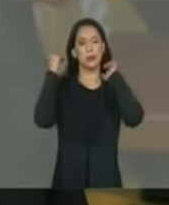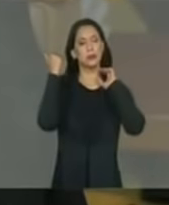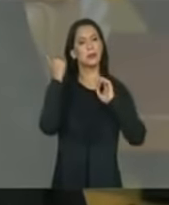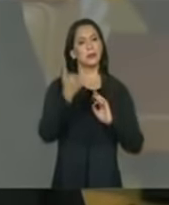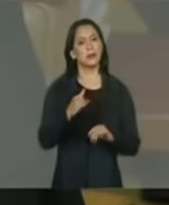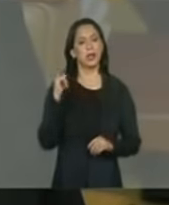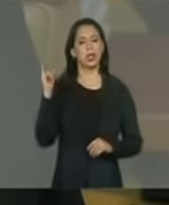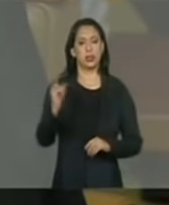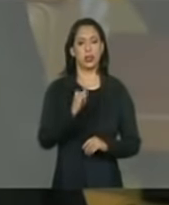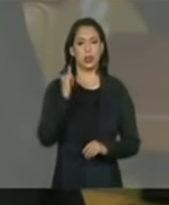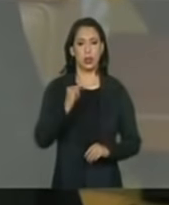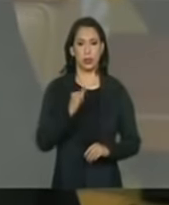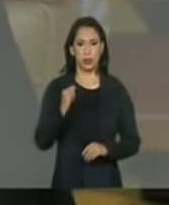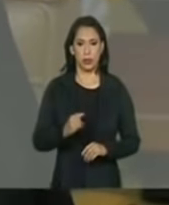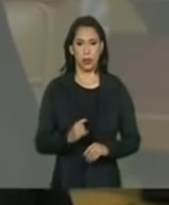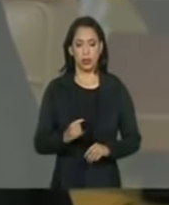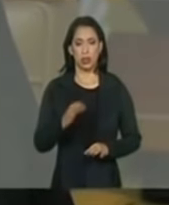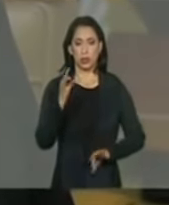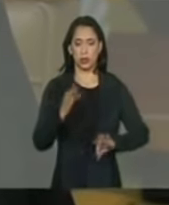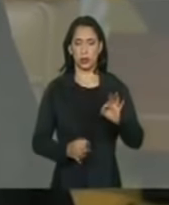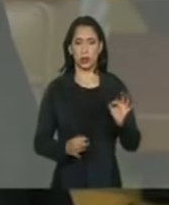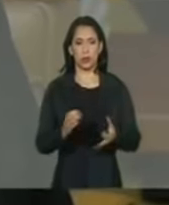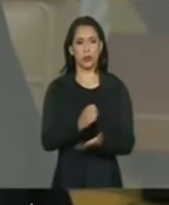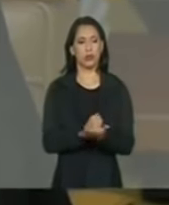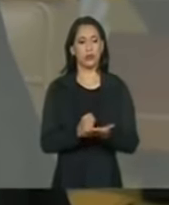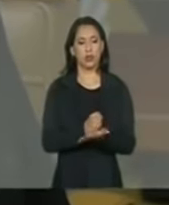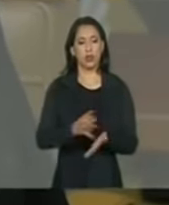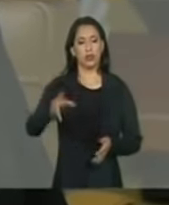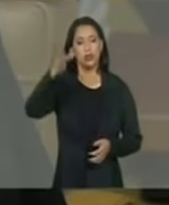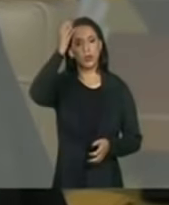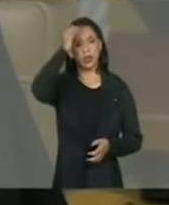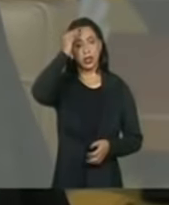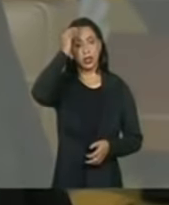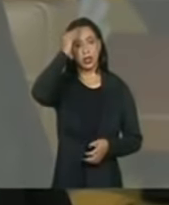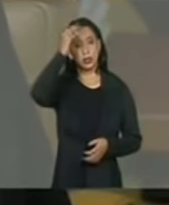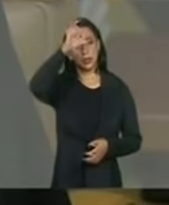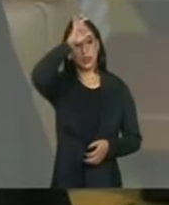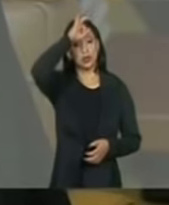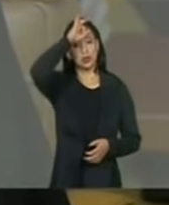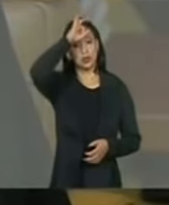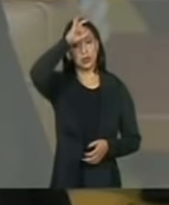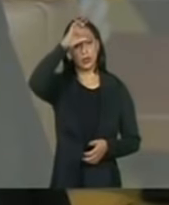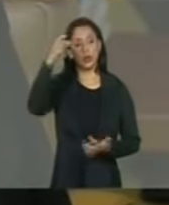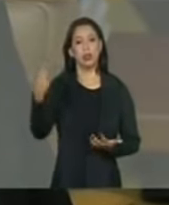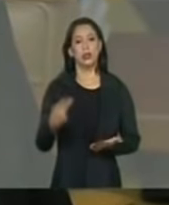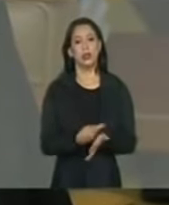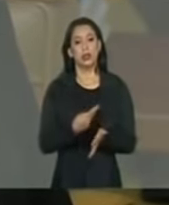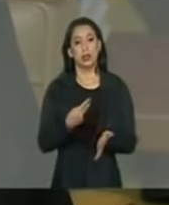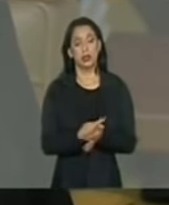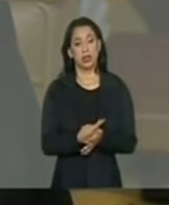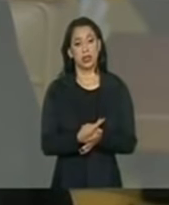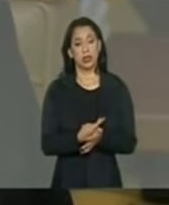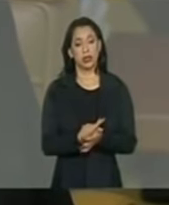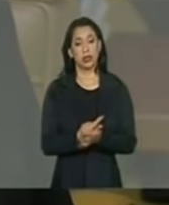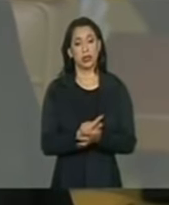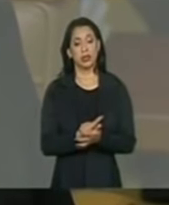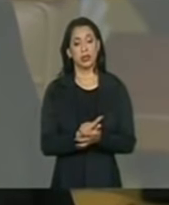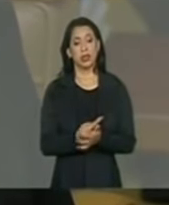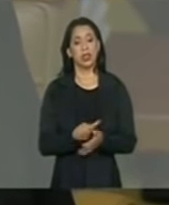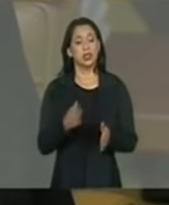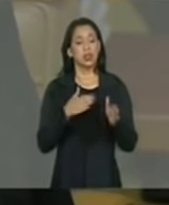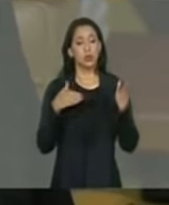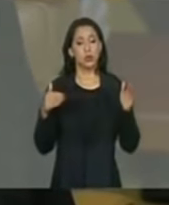produção jurídica fundada no reconhecimento da presunção de inocência o que torna plenamente invocável na